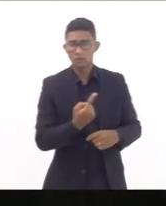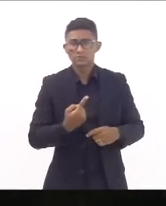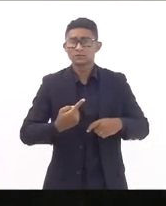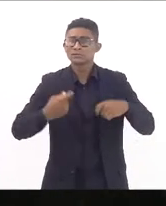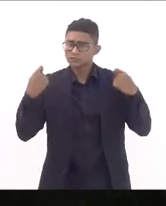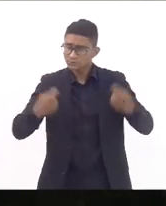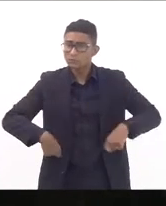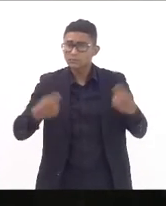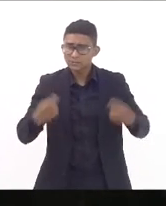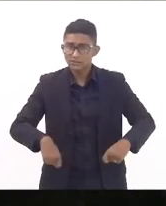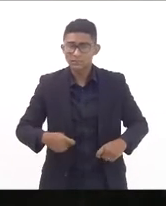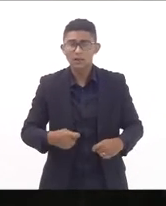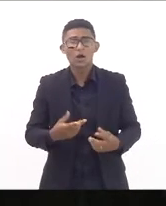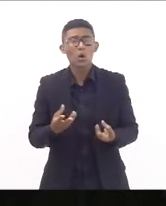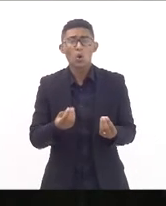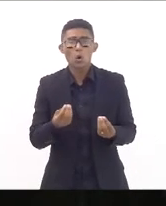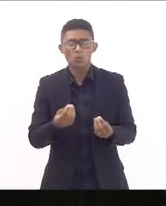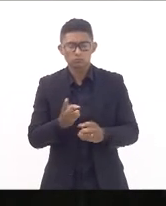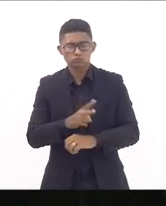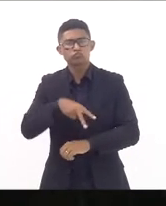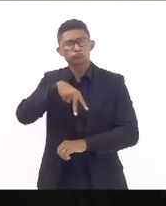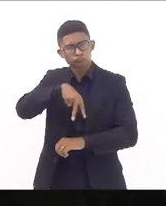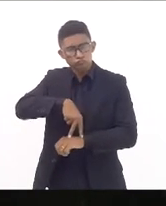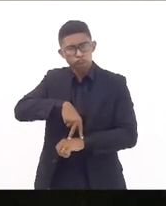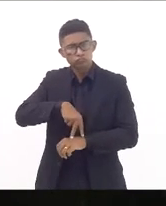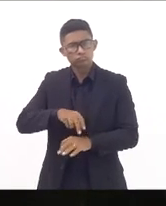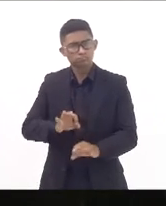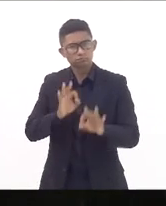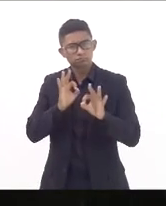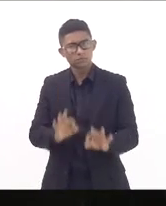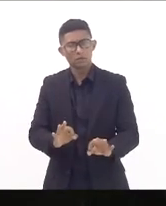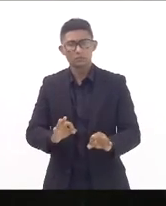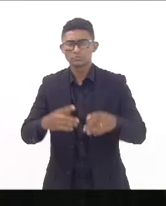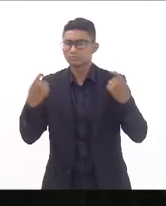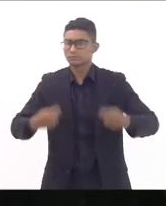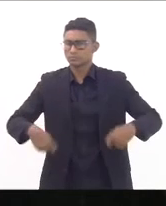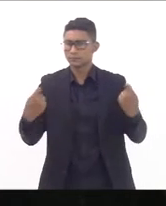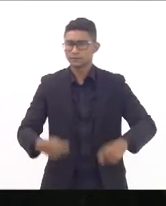dos mais diversos parlamentares.